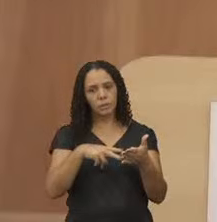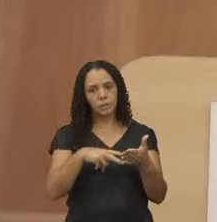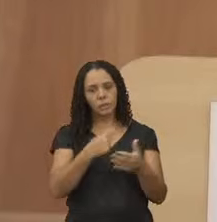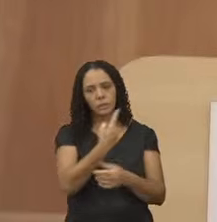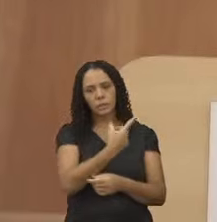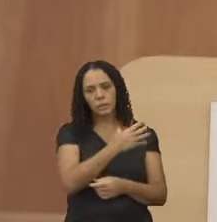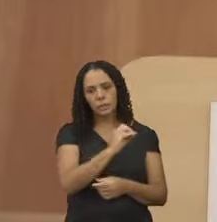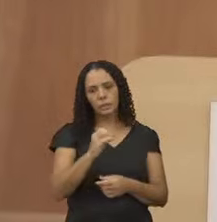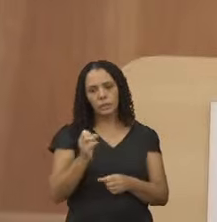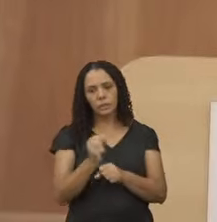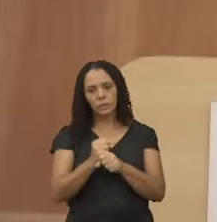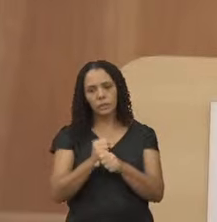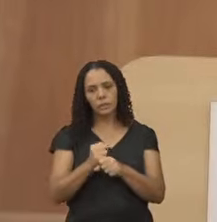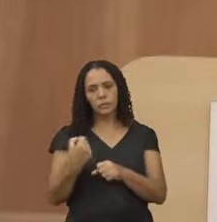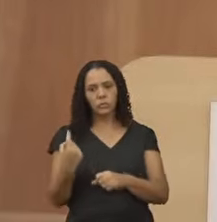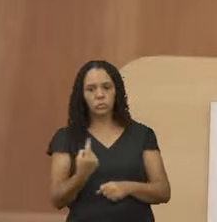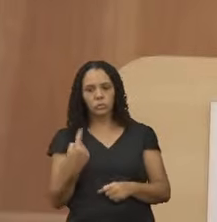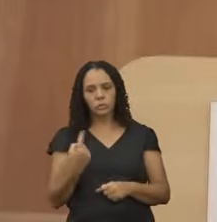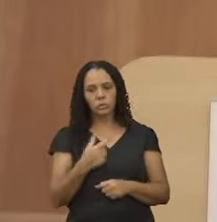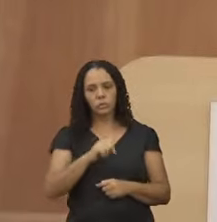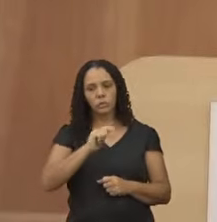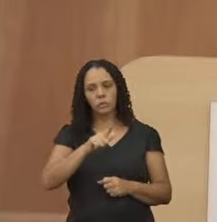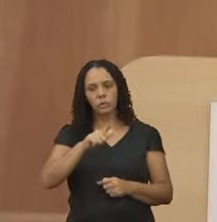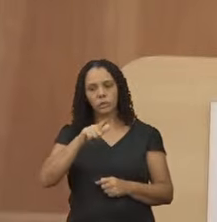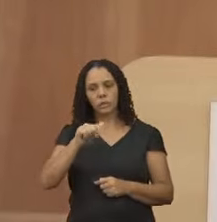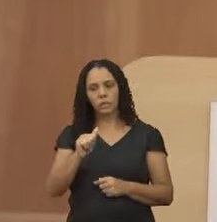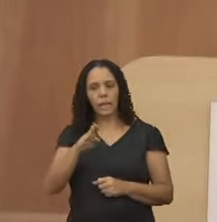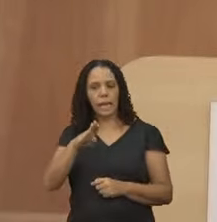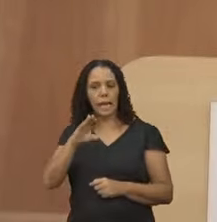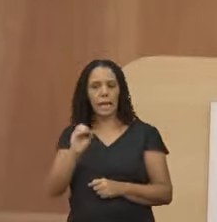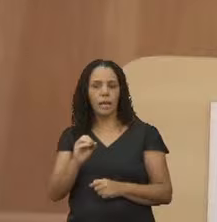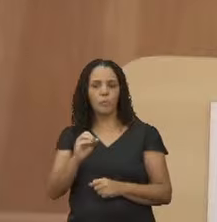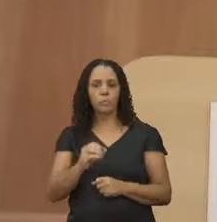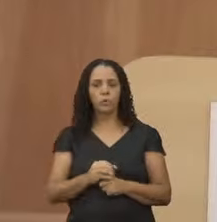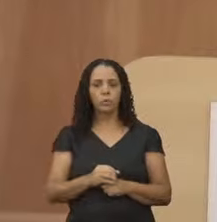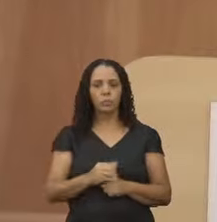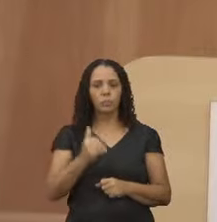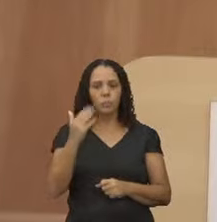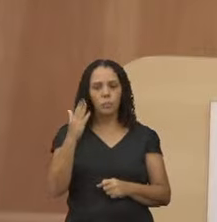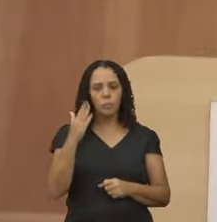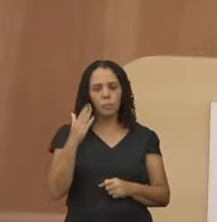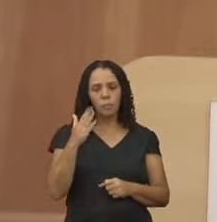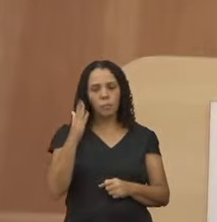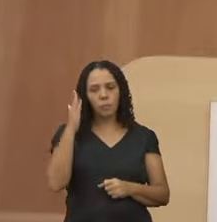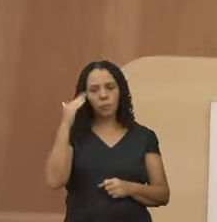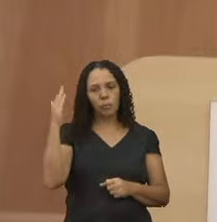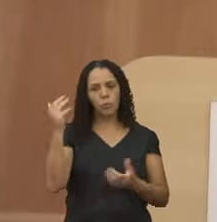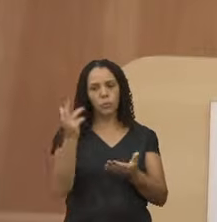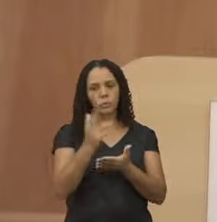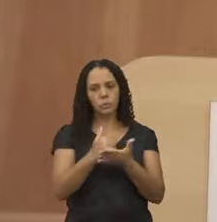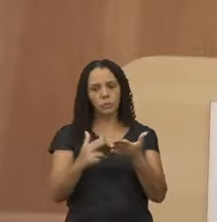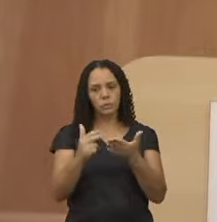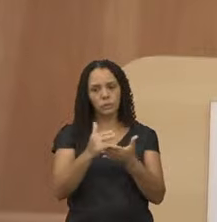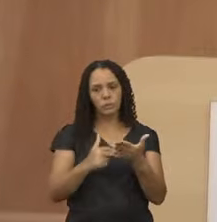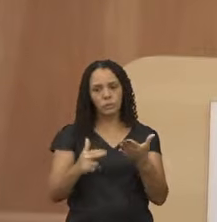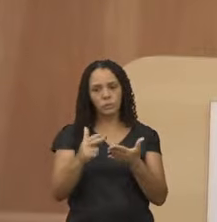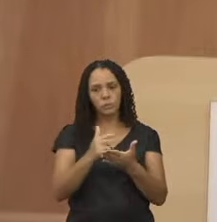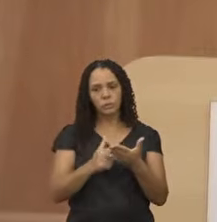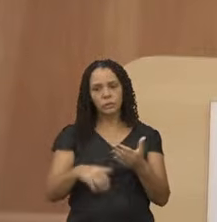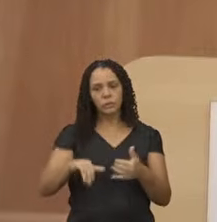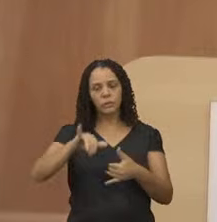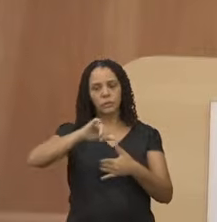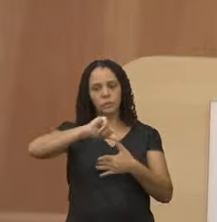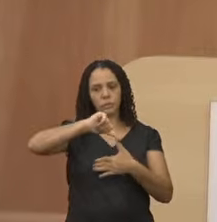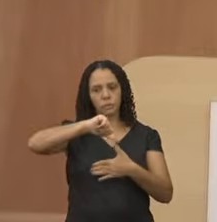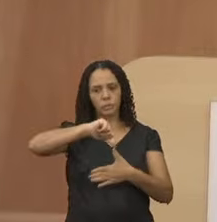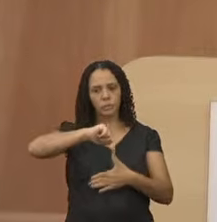100 Anos de Solidão, do Gabo. Provavelmente o maior, se não for o maior, é um dos maiores escritores aqui da América Latina. E em 100